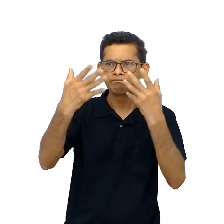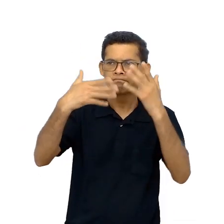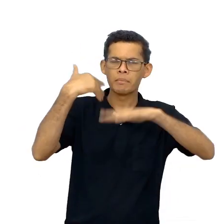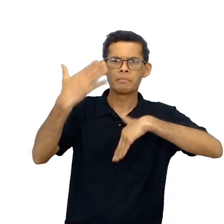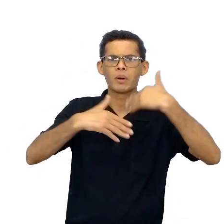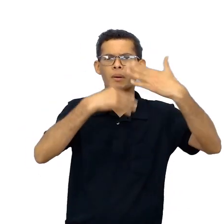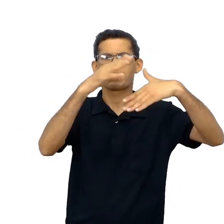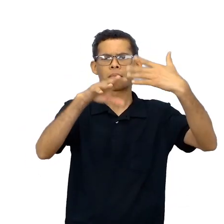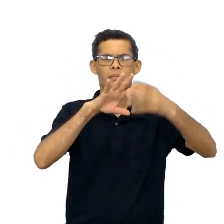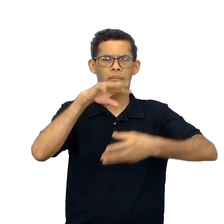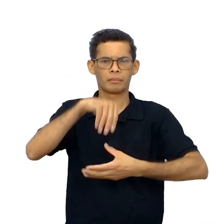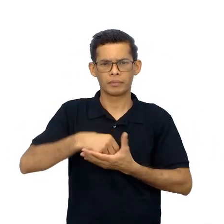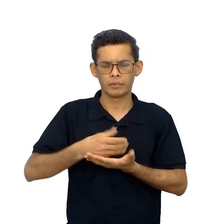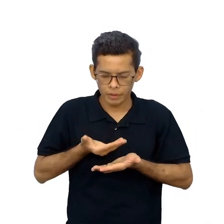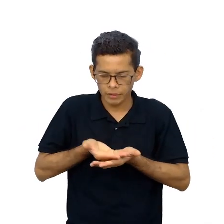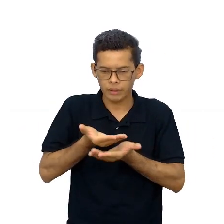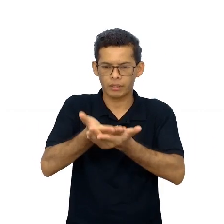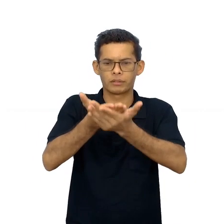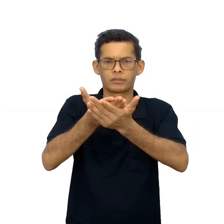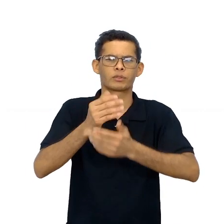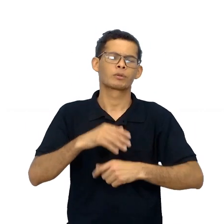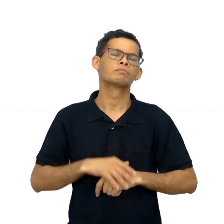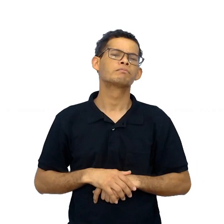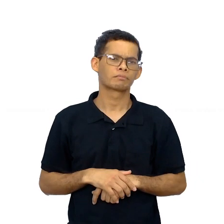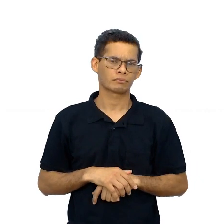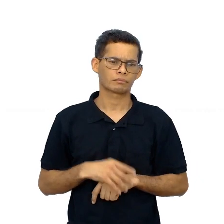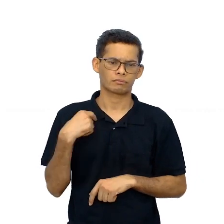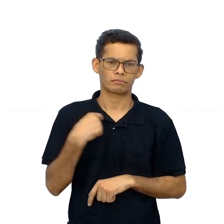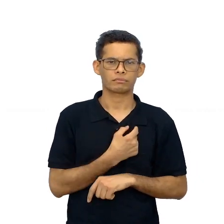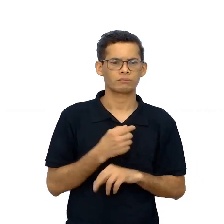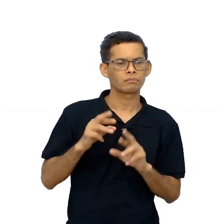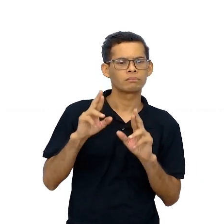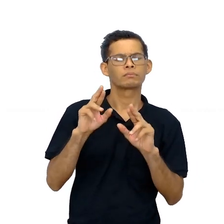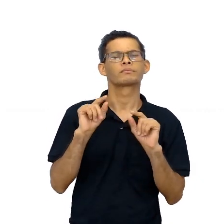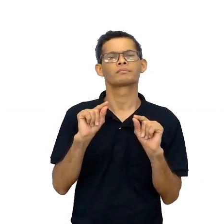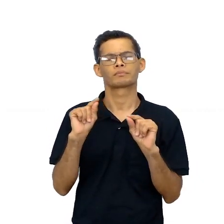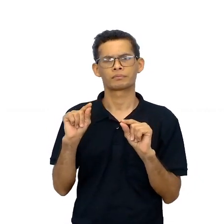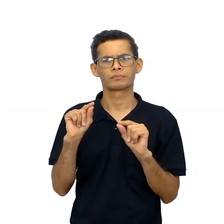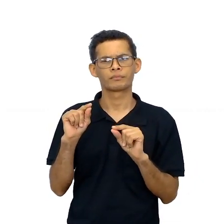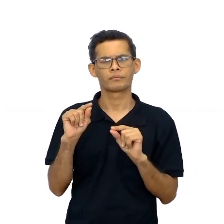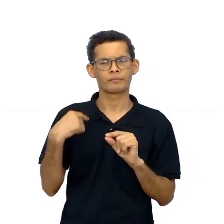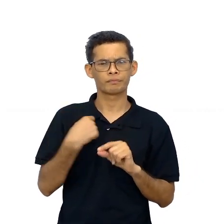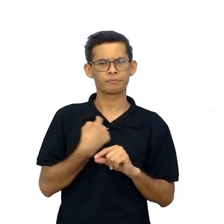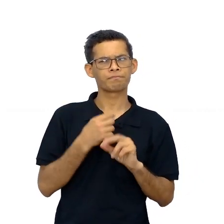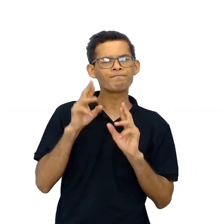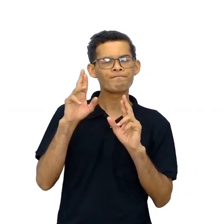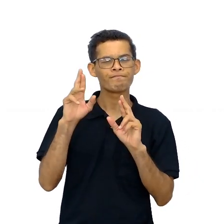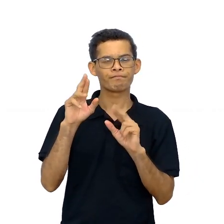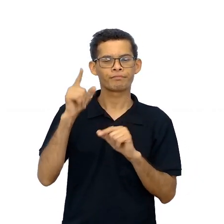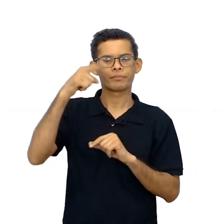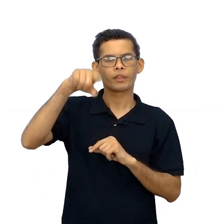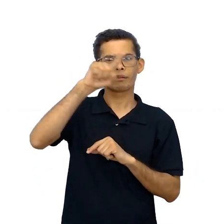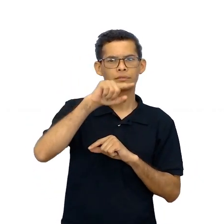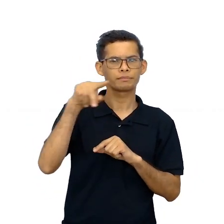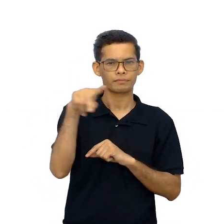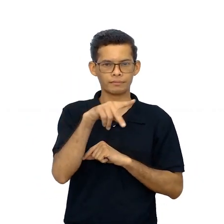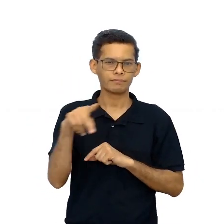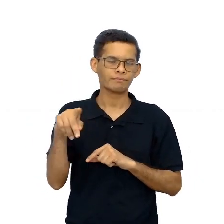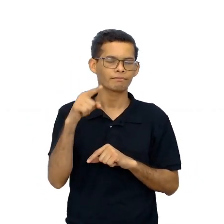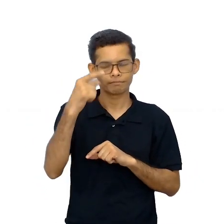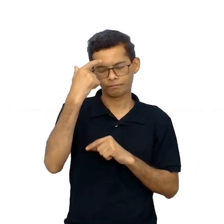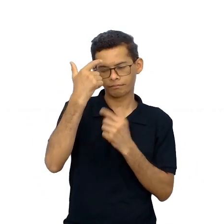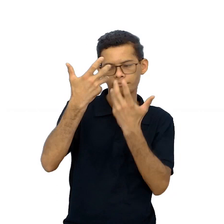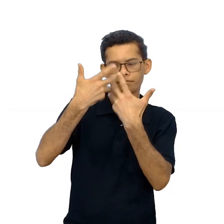na sua trajetória escolar. A gente espera, né, que nós professores, espera que os professores, vocês, né, definam